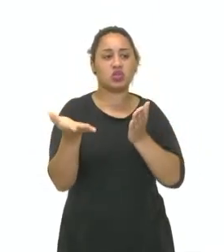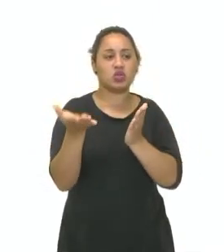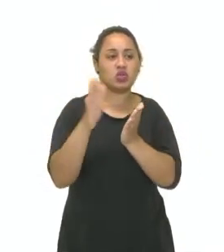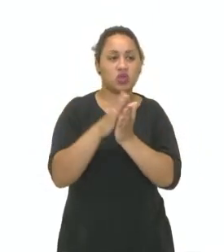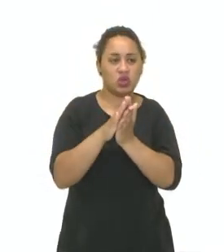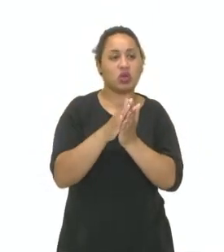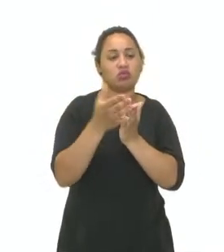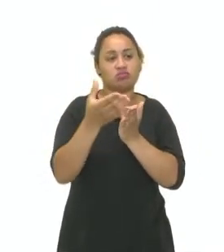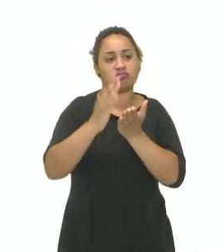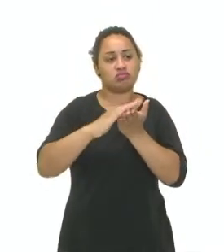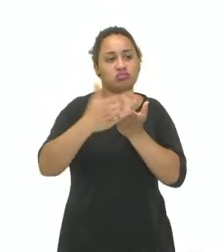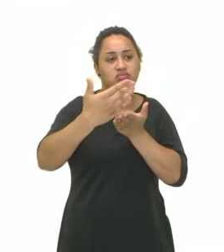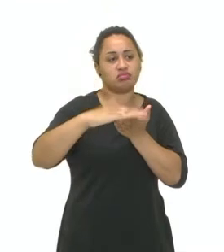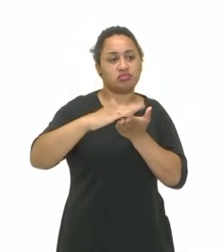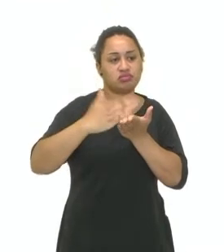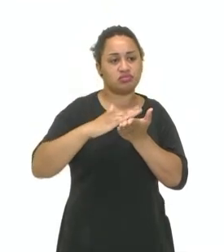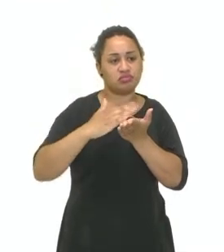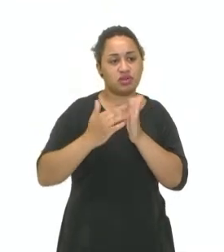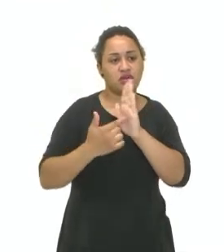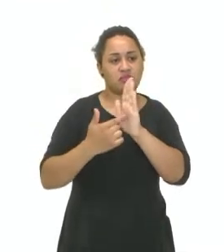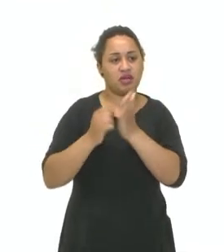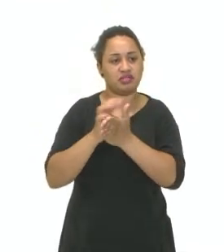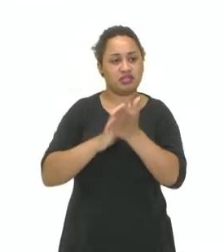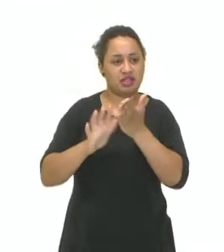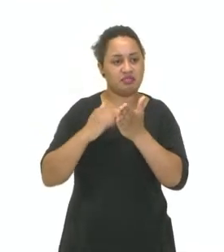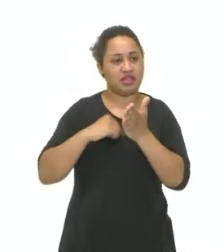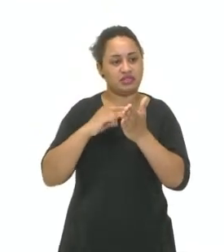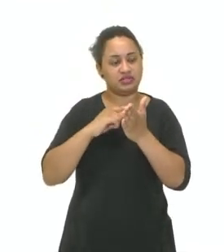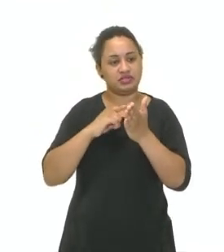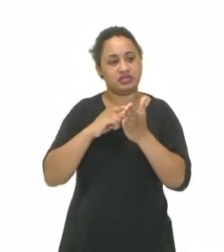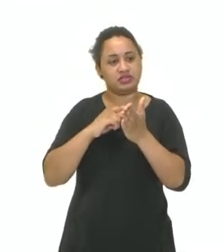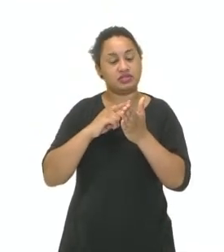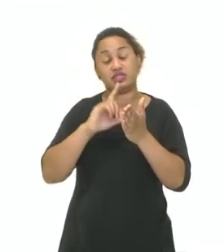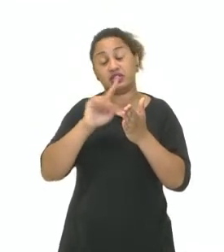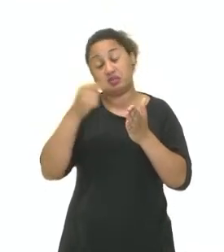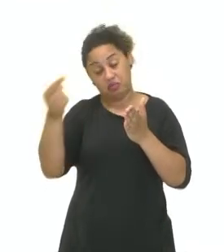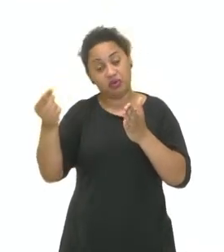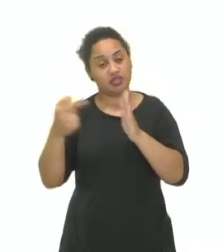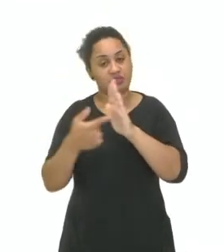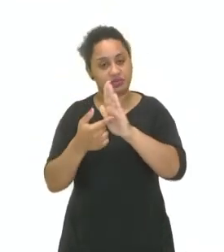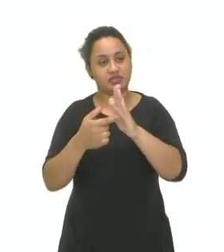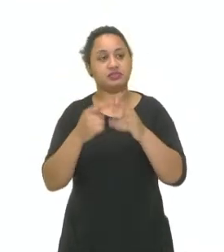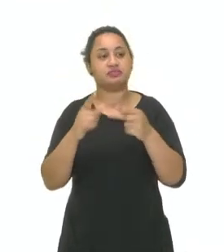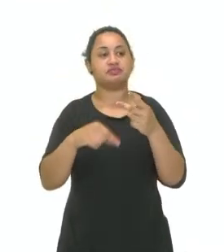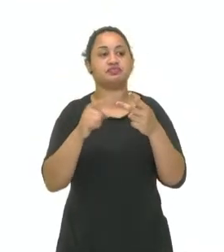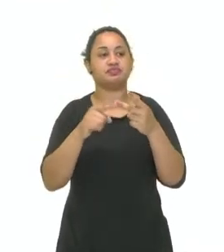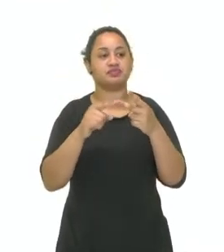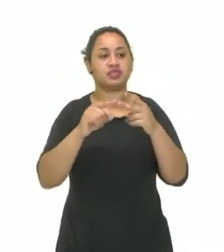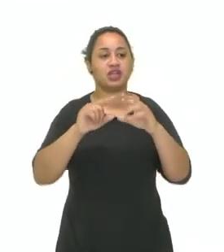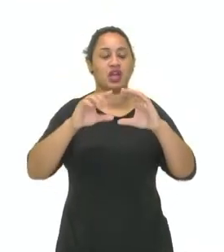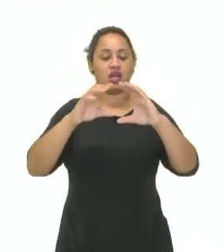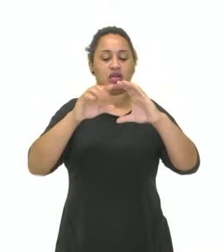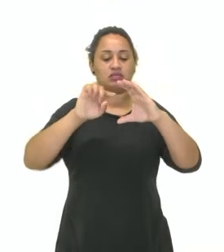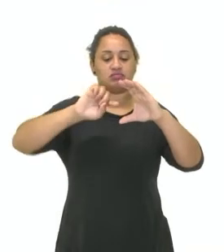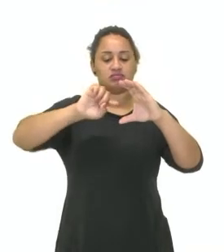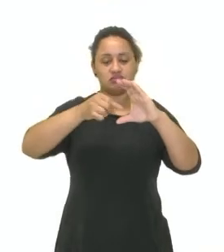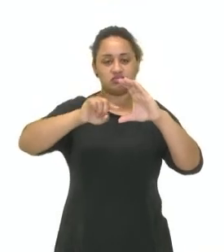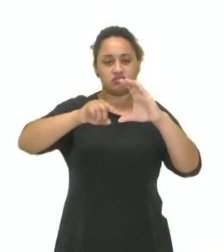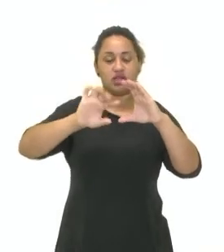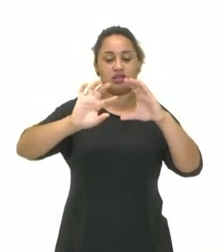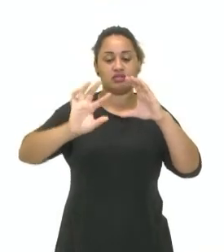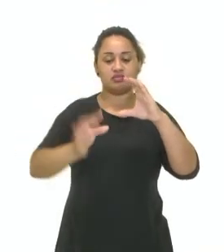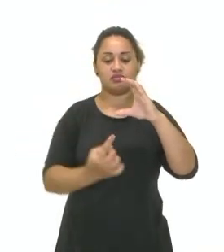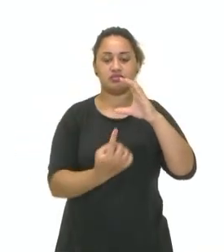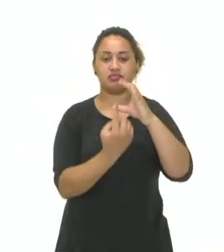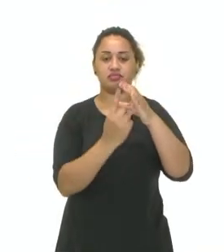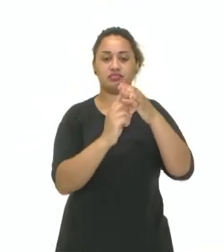de algumas delas, como mostra ali na figura abaixo. Na próxima figura ali. Faça um furo no centro e passe uma vareta através dele.